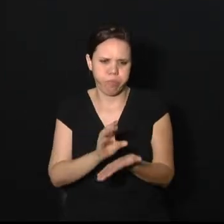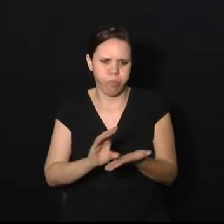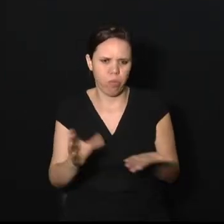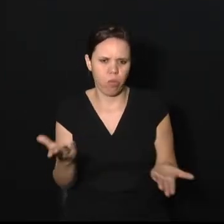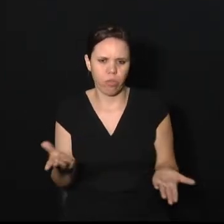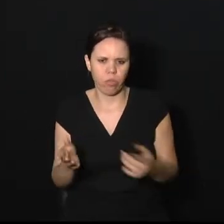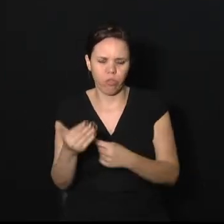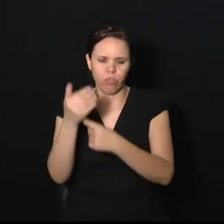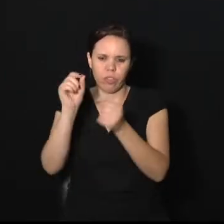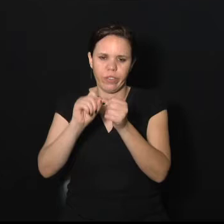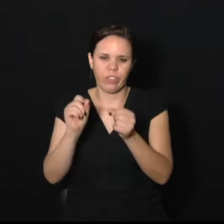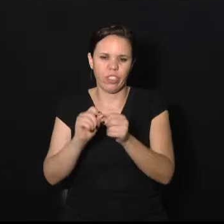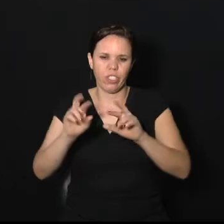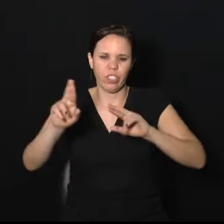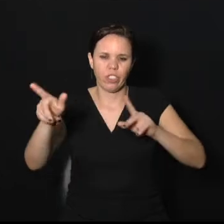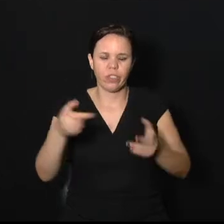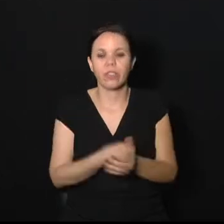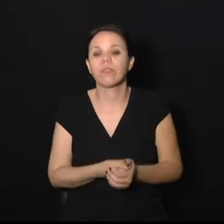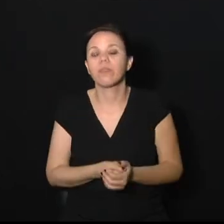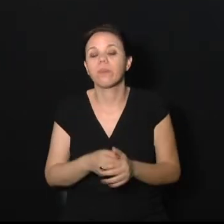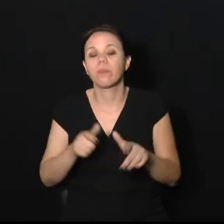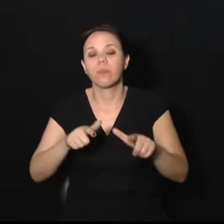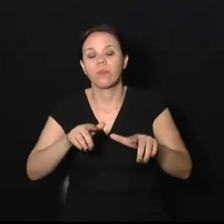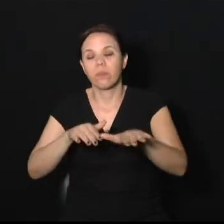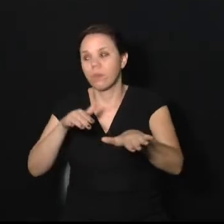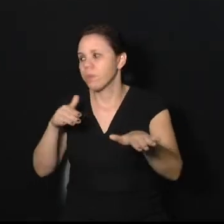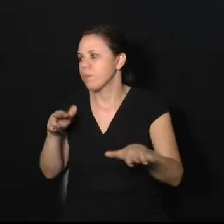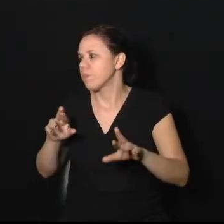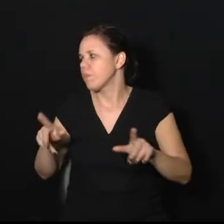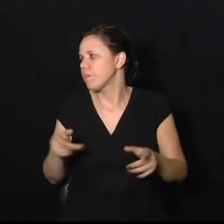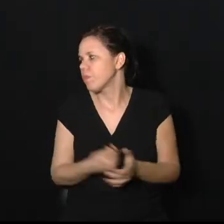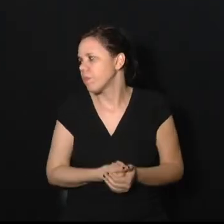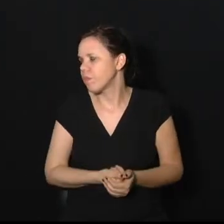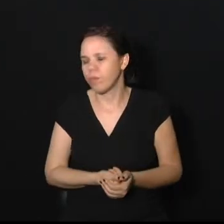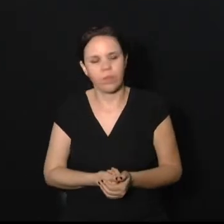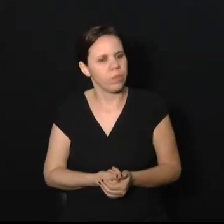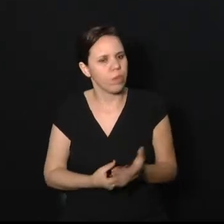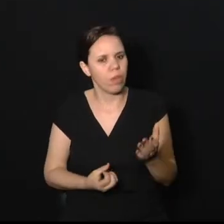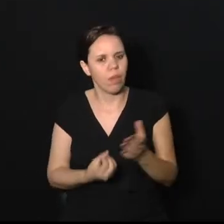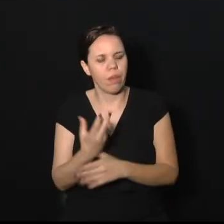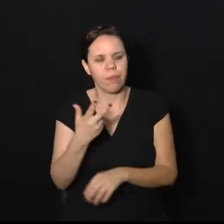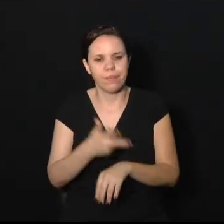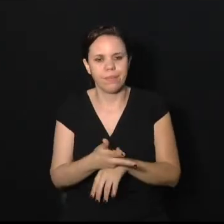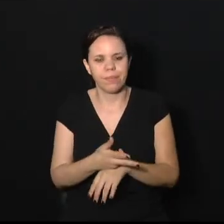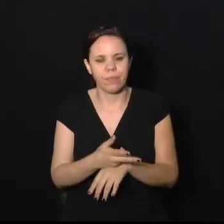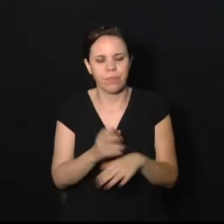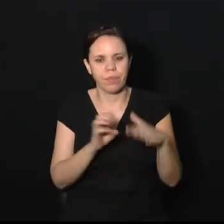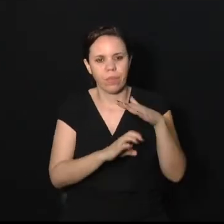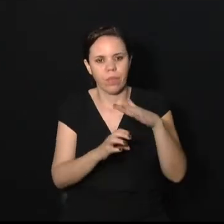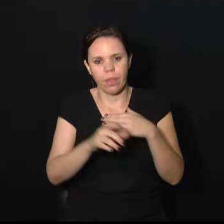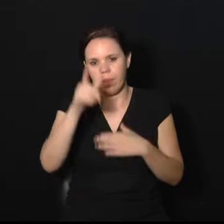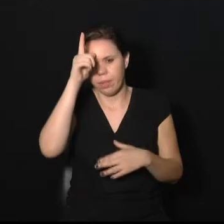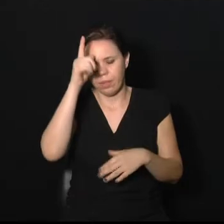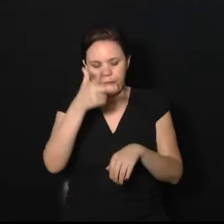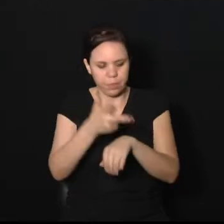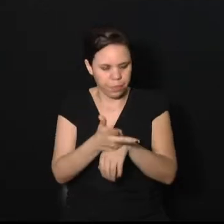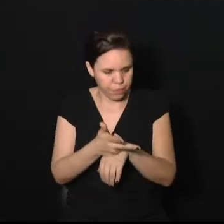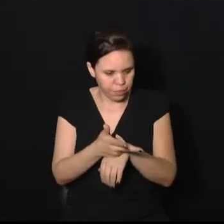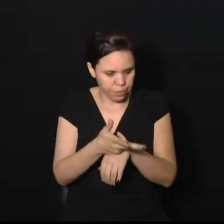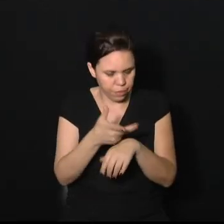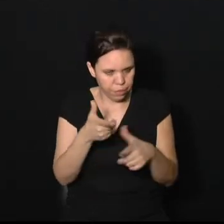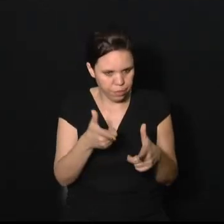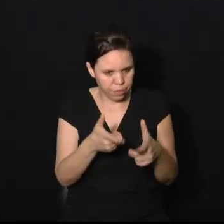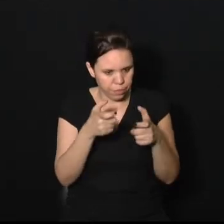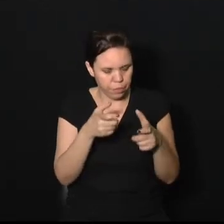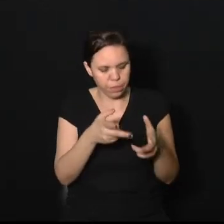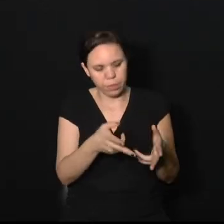uma forma diferente de fazer o estacionamento inteligente. E eles criaram uma câmera, uma empresa alemã. A câmera, por imagem, ela já determina se a vaga